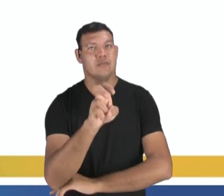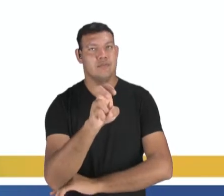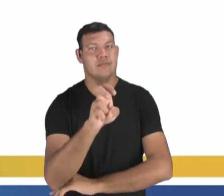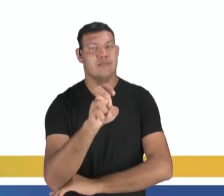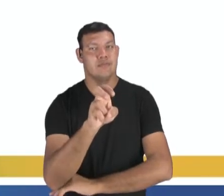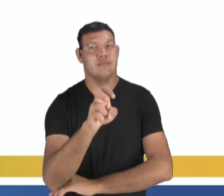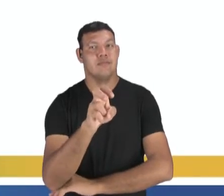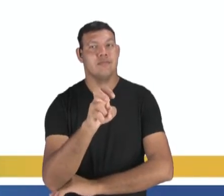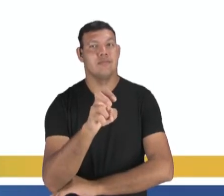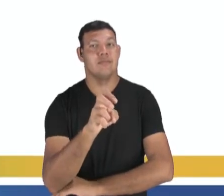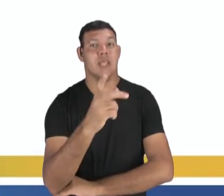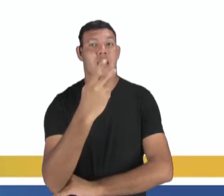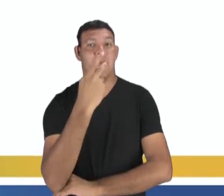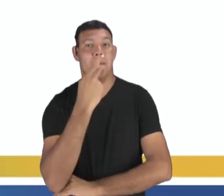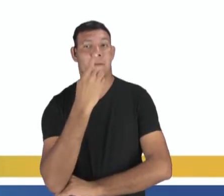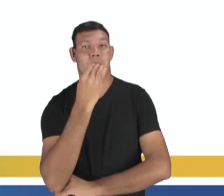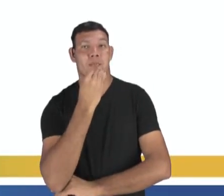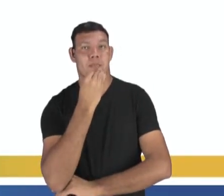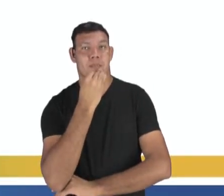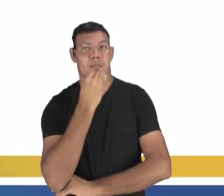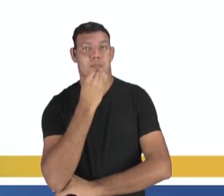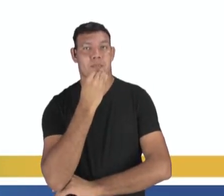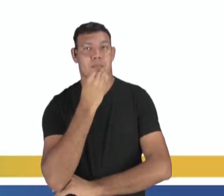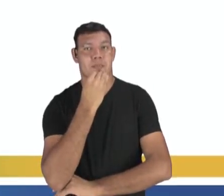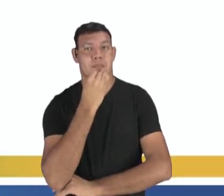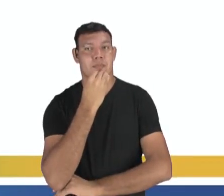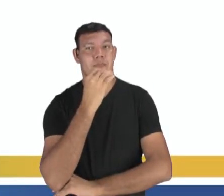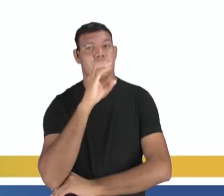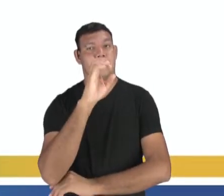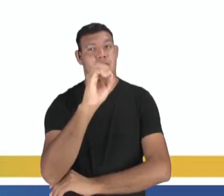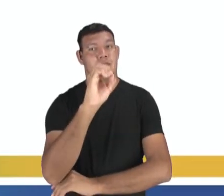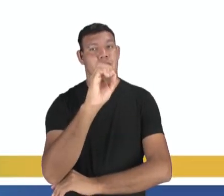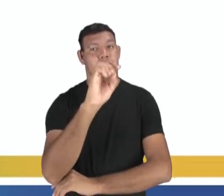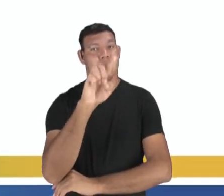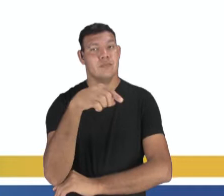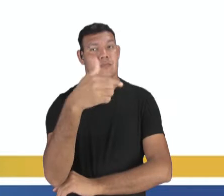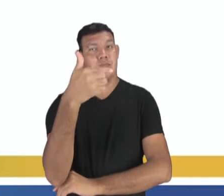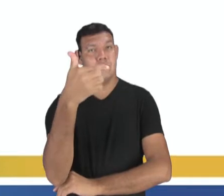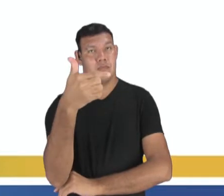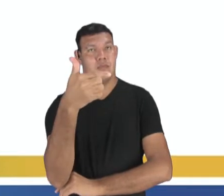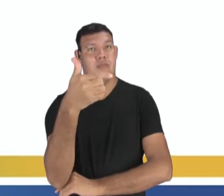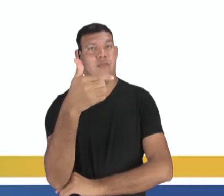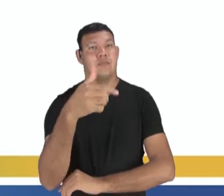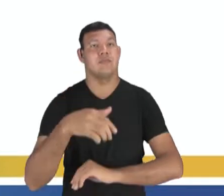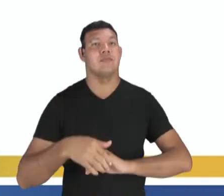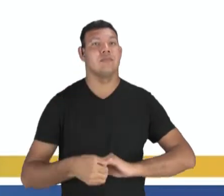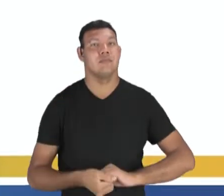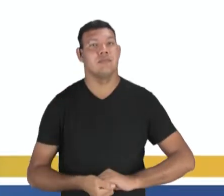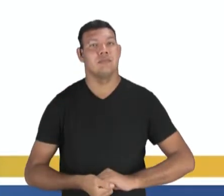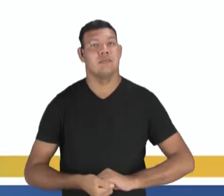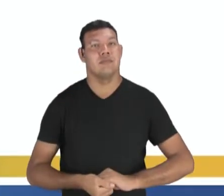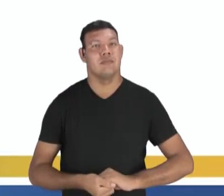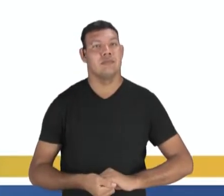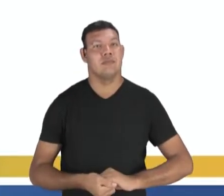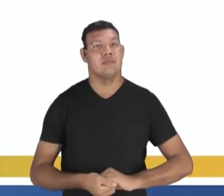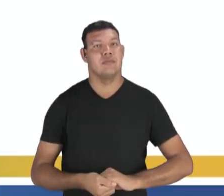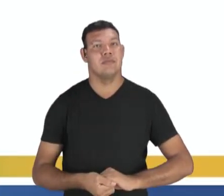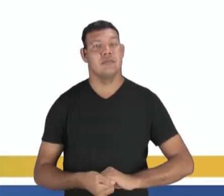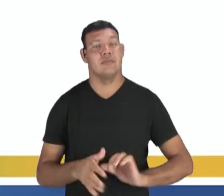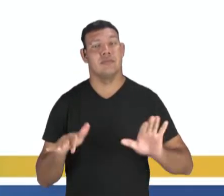a resposta com probabilidade né como a probabilidade é de 0,2